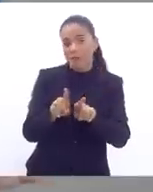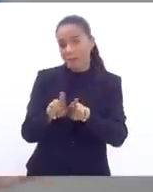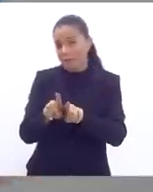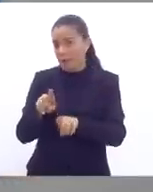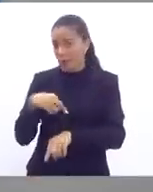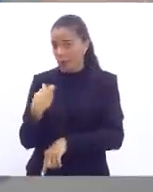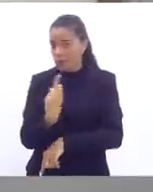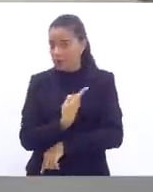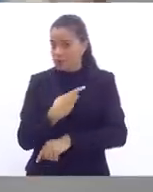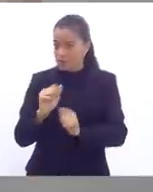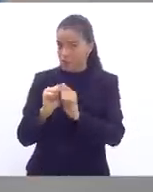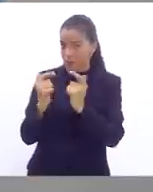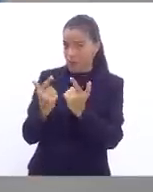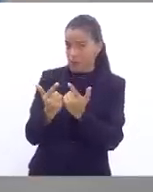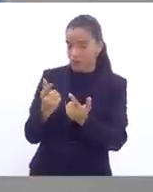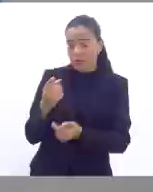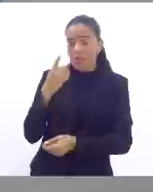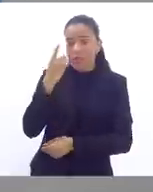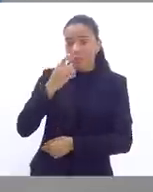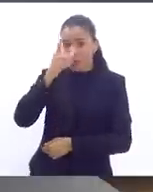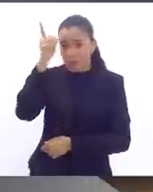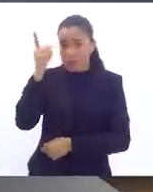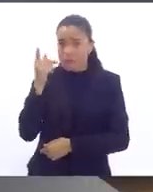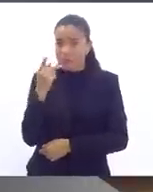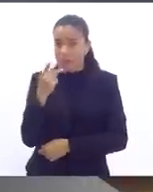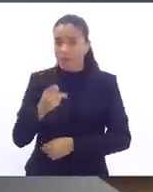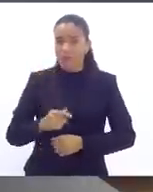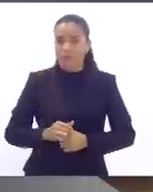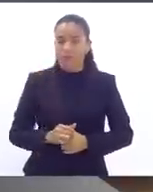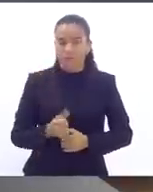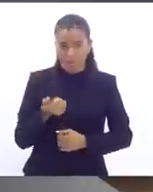com essa casa de leis Deputado Luiz Paulo